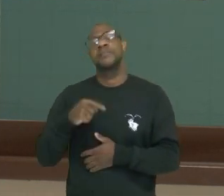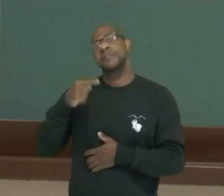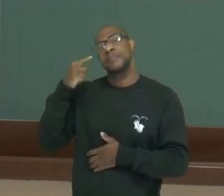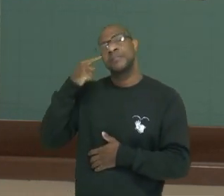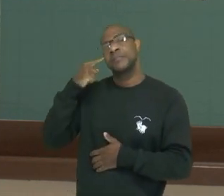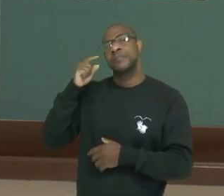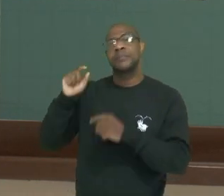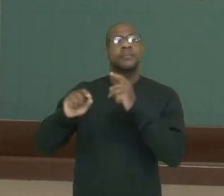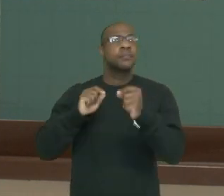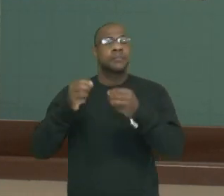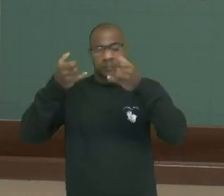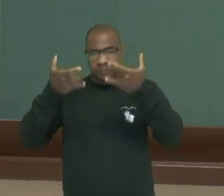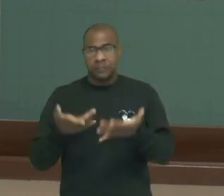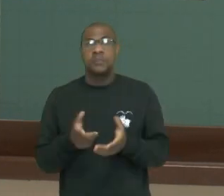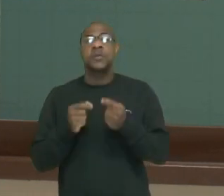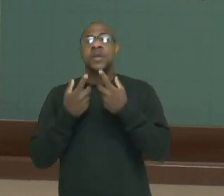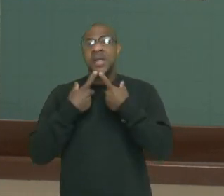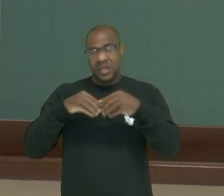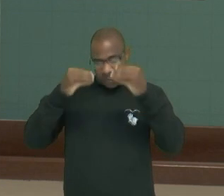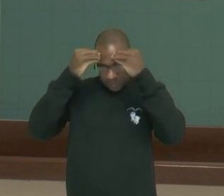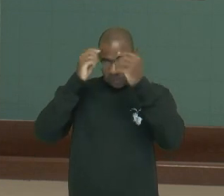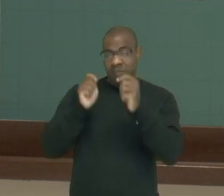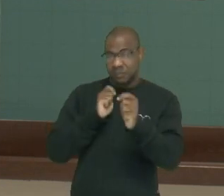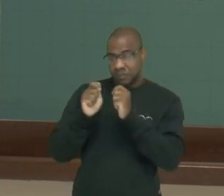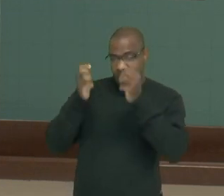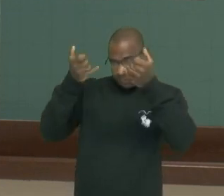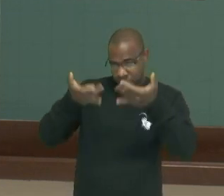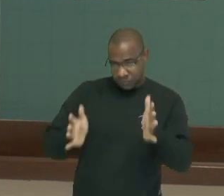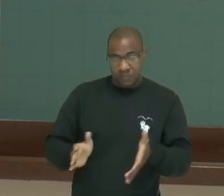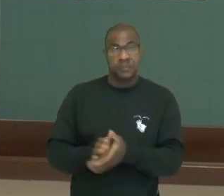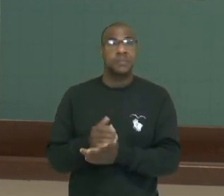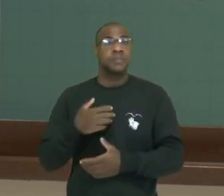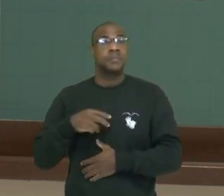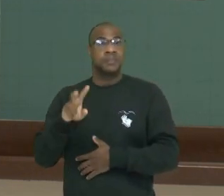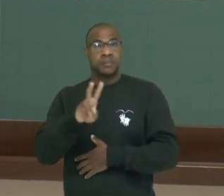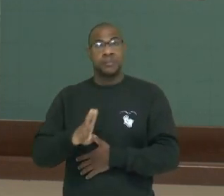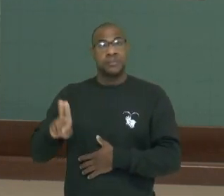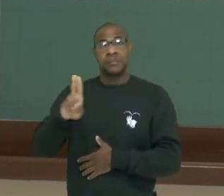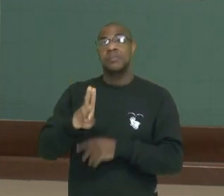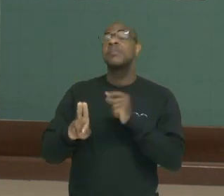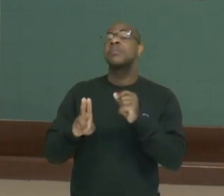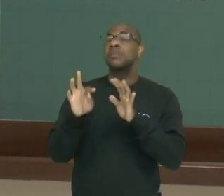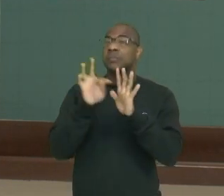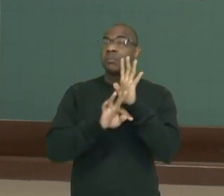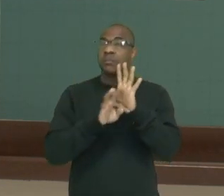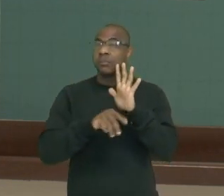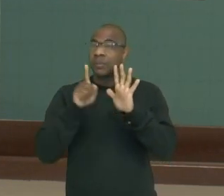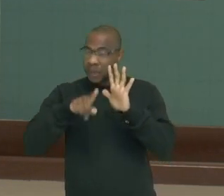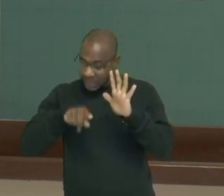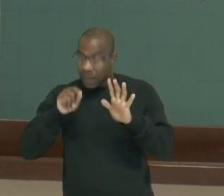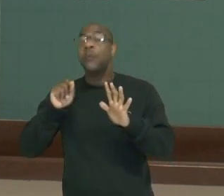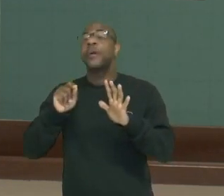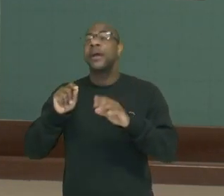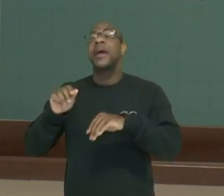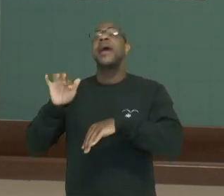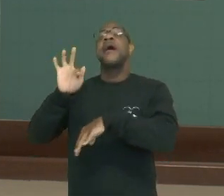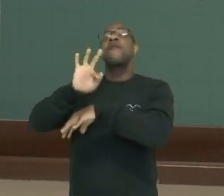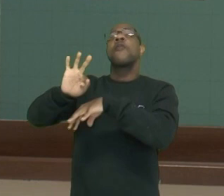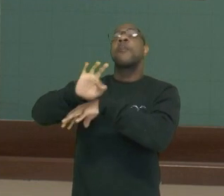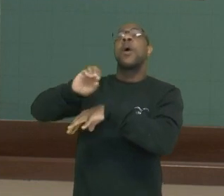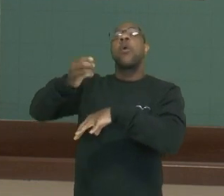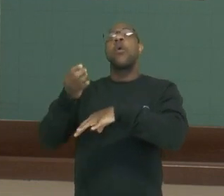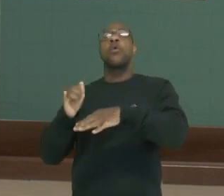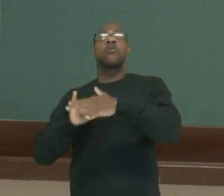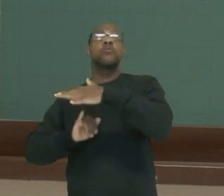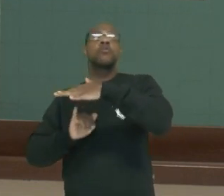toda a linguagem de uma entrevista, a utilizada no texto que lemos, ela é formal ou